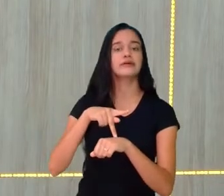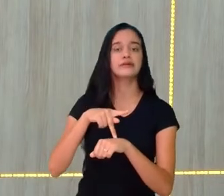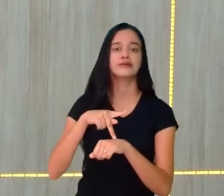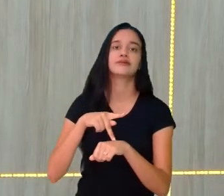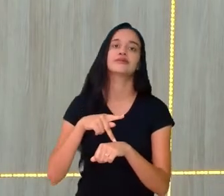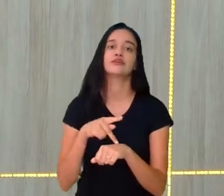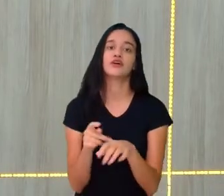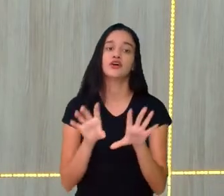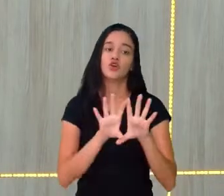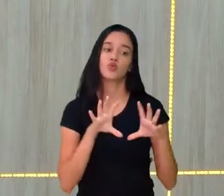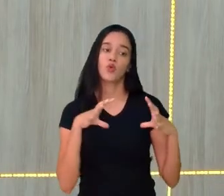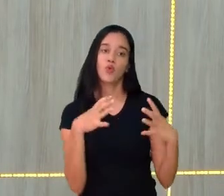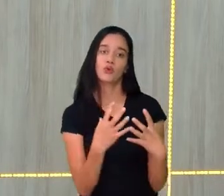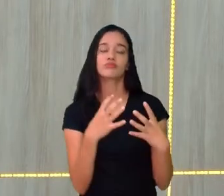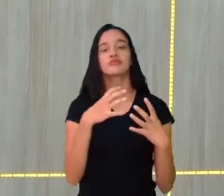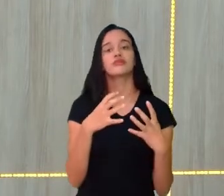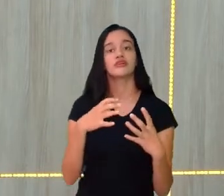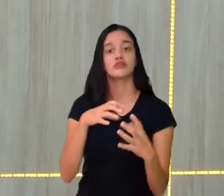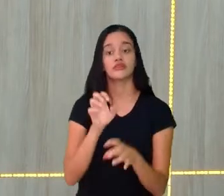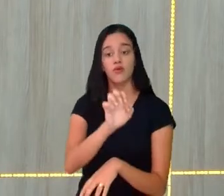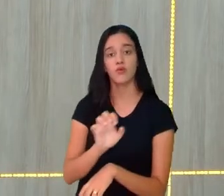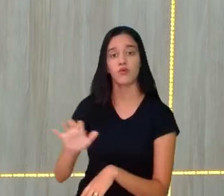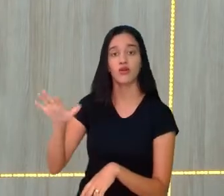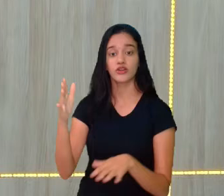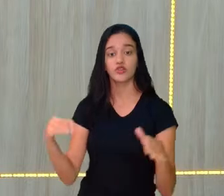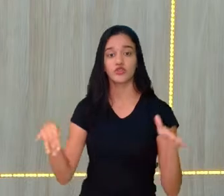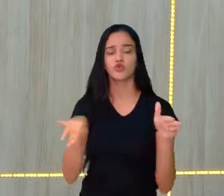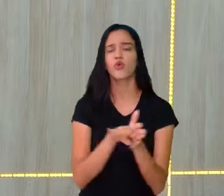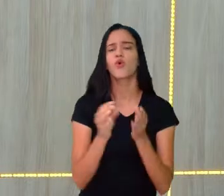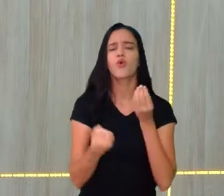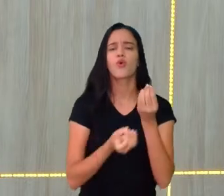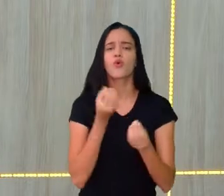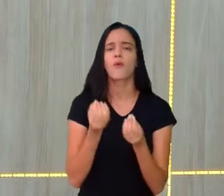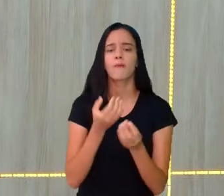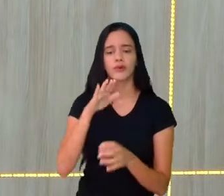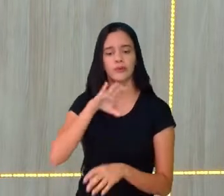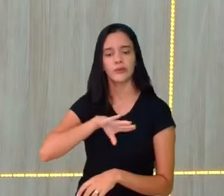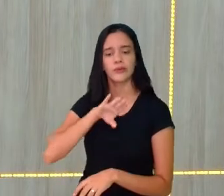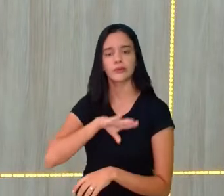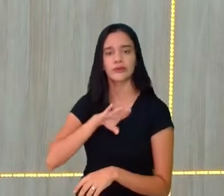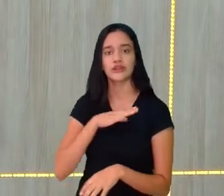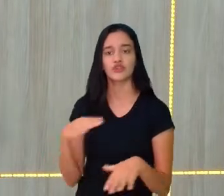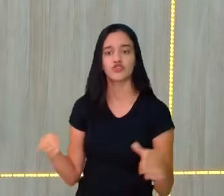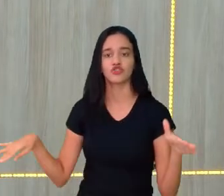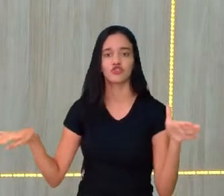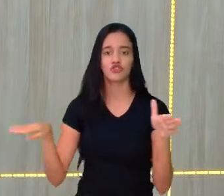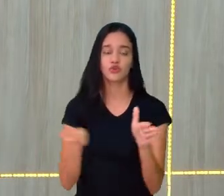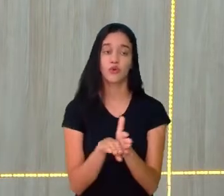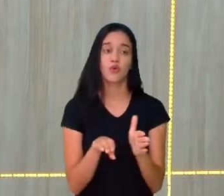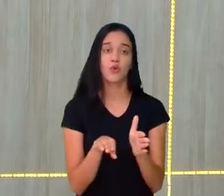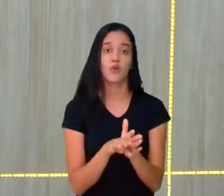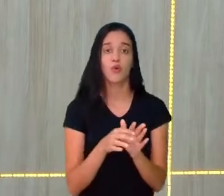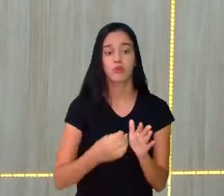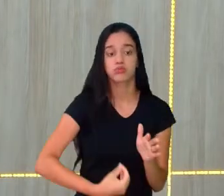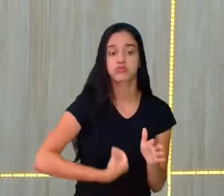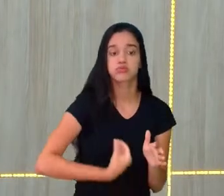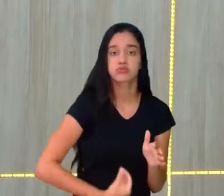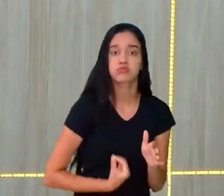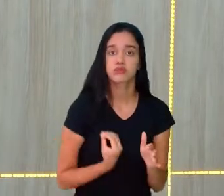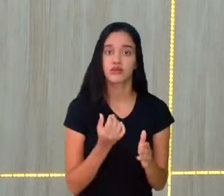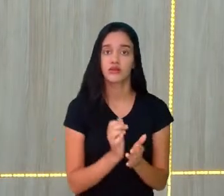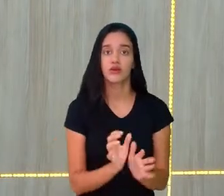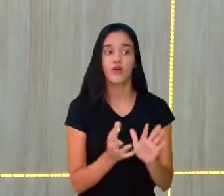de colonização europeia portuguesa. Então, como é que os portugueses chegaram aqui? Como é que eles colonizaram o nosso